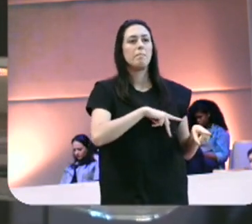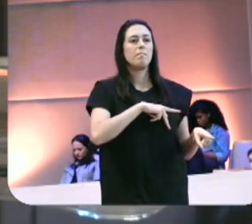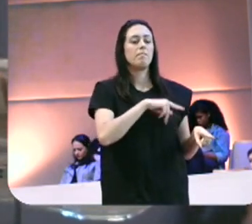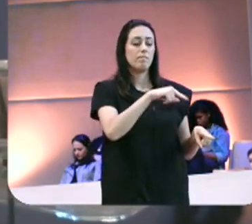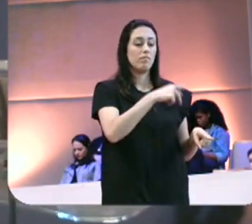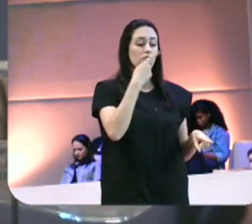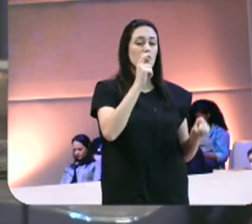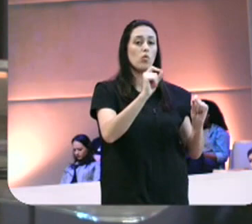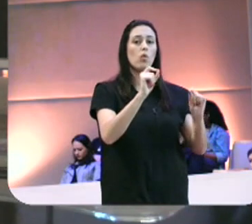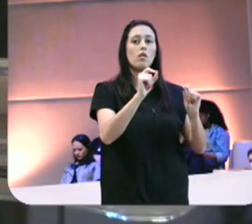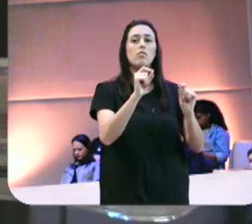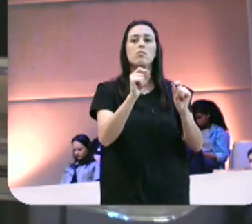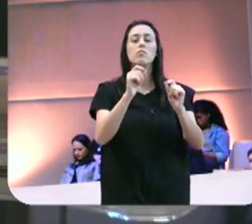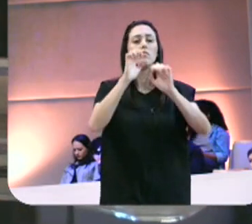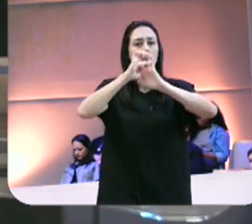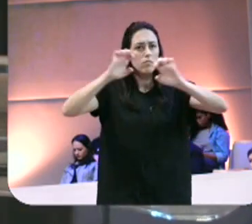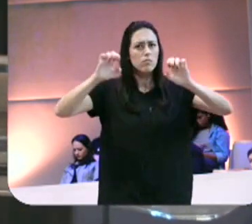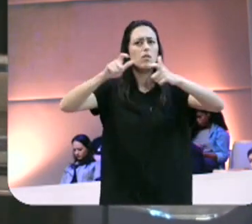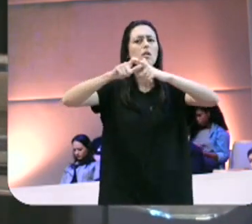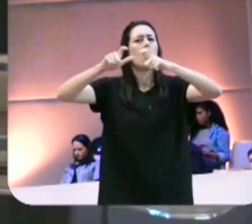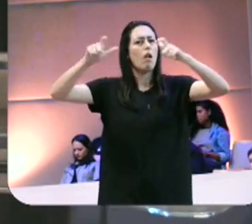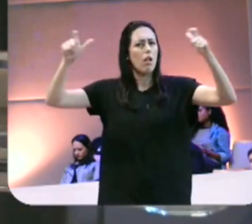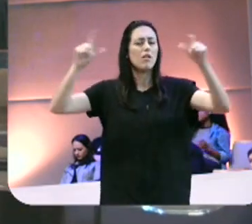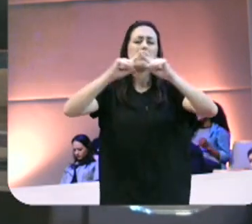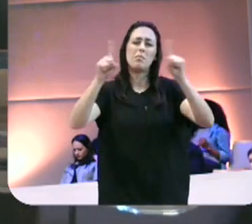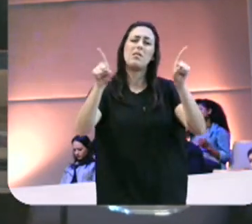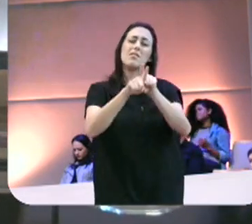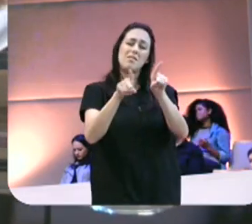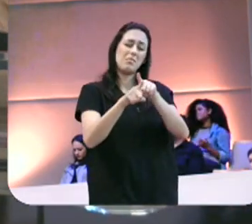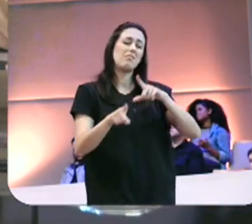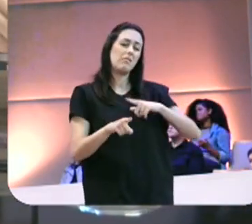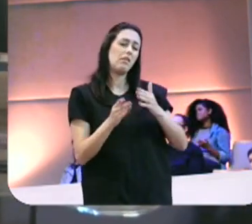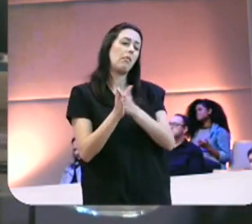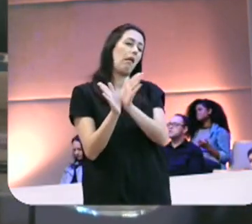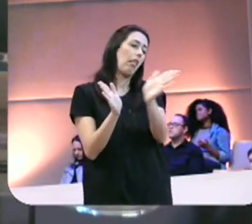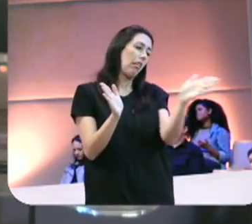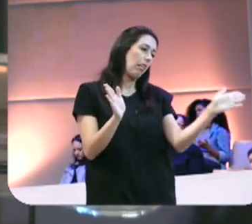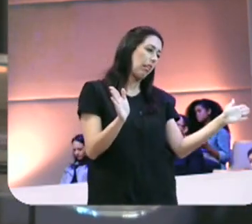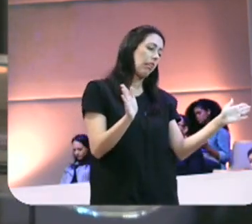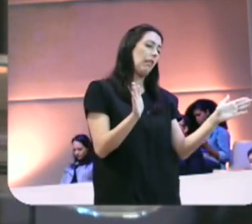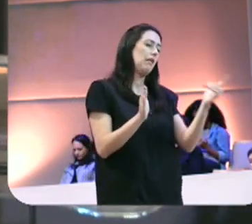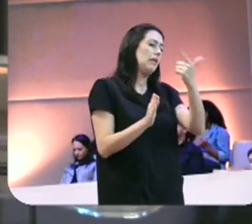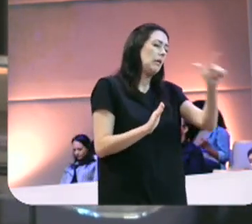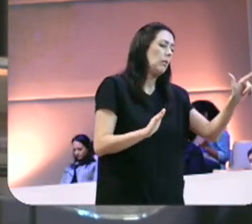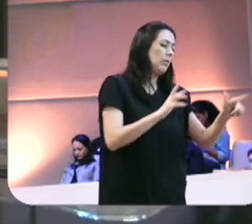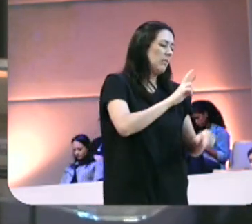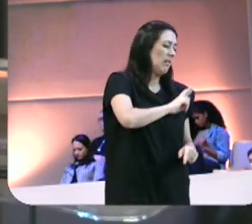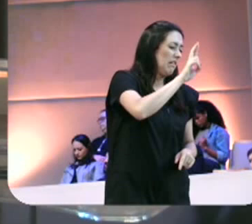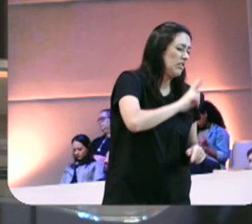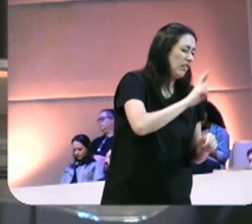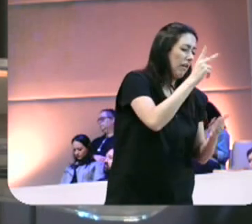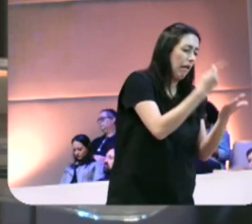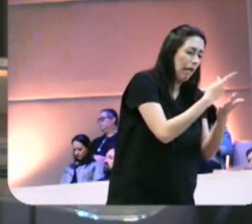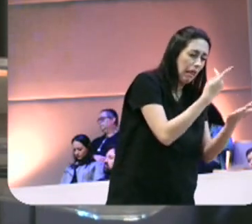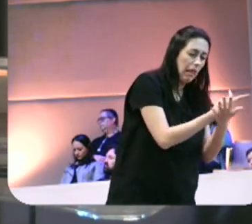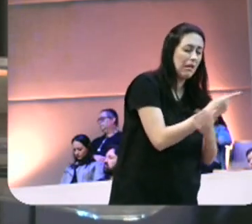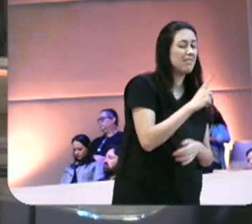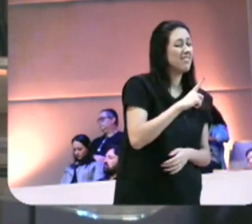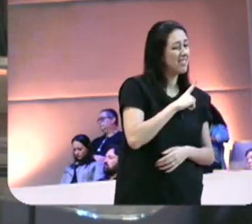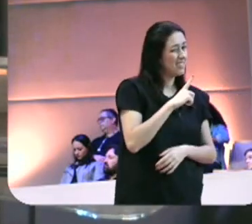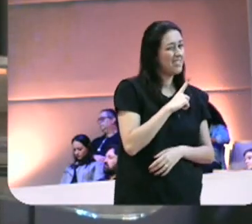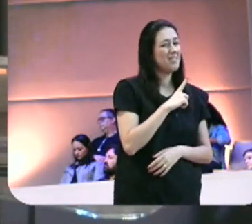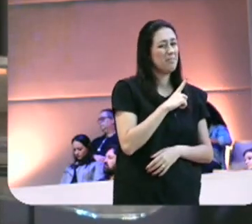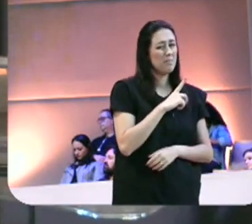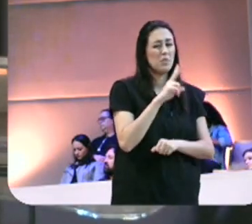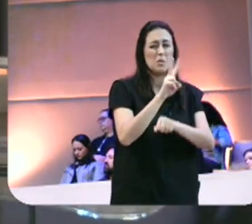do Evangelho, também crescem as heresias e os desvios. E sabe, aqui cabe uma advertência. Cuidado para